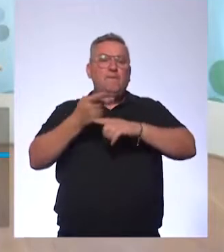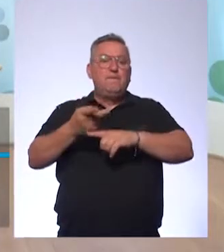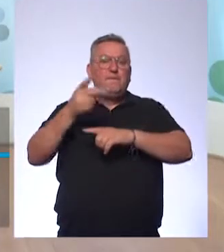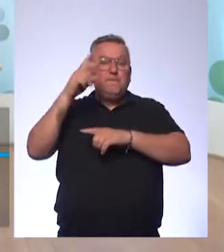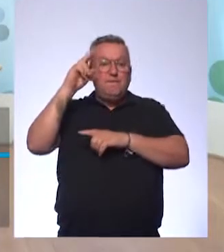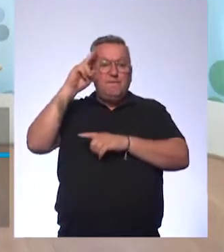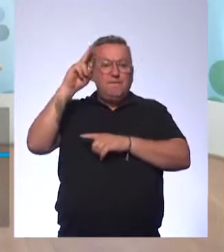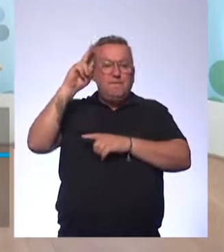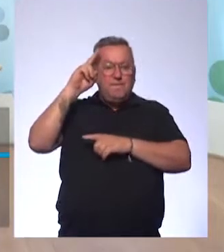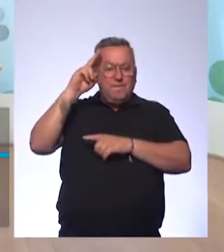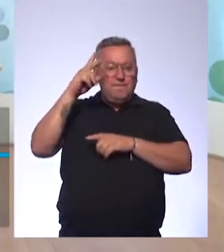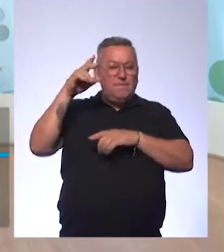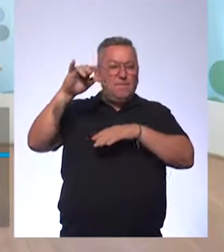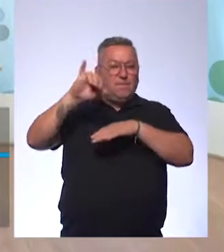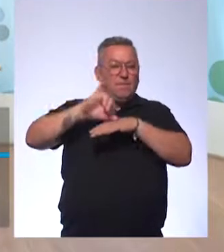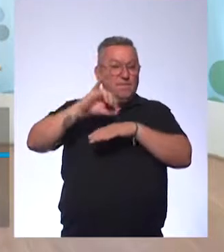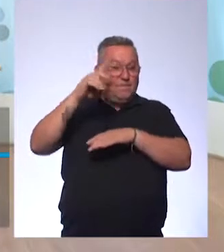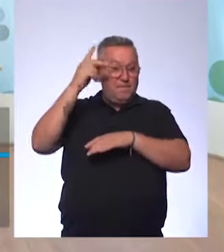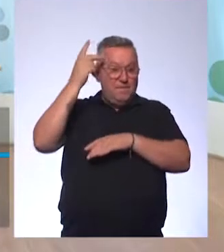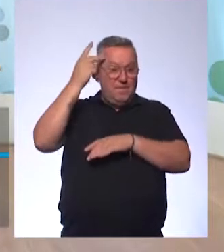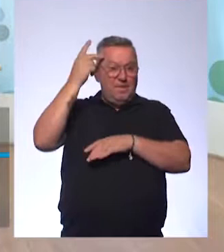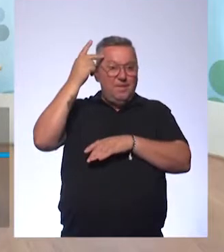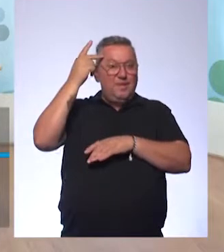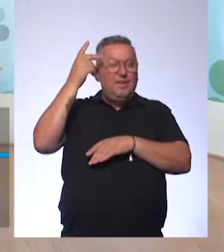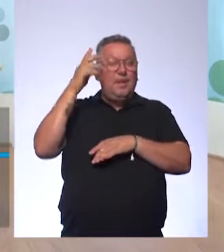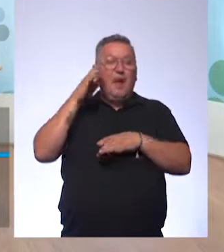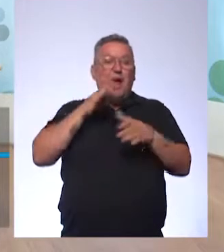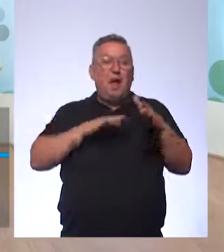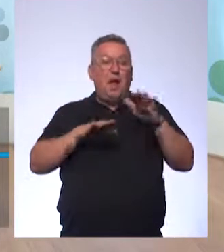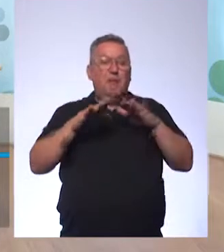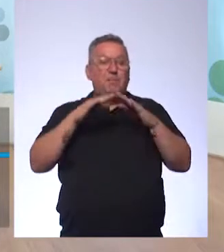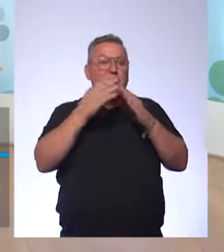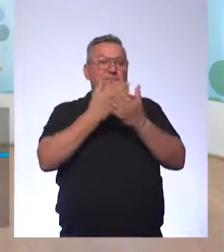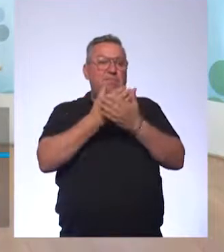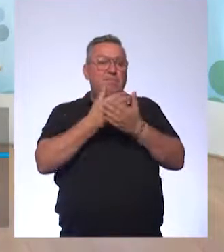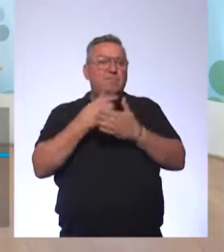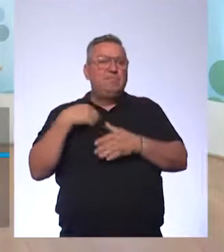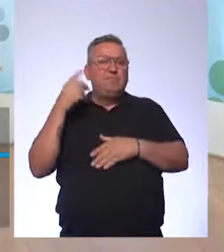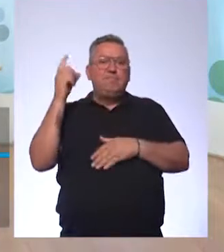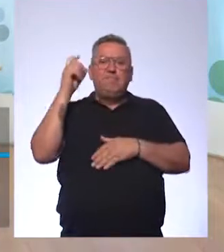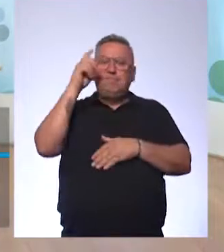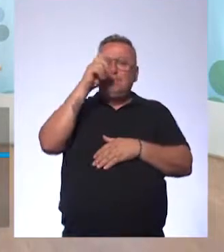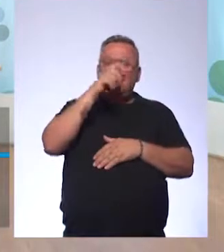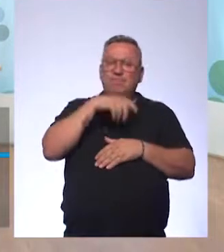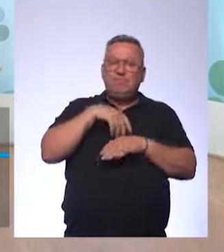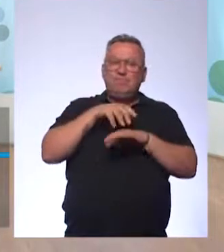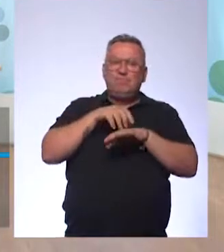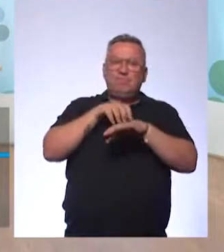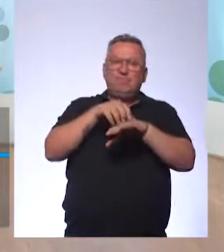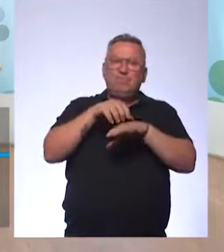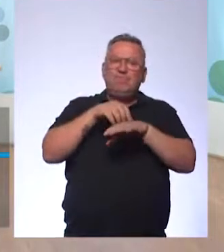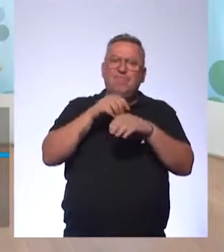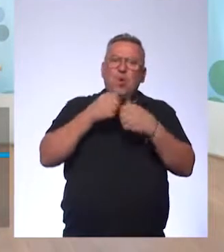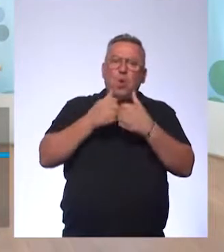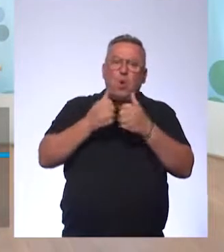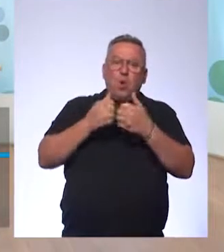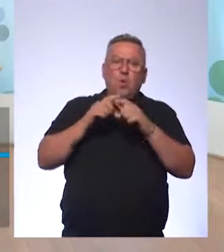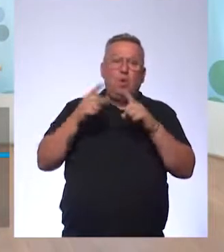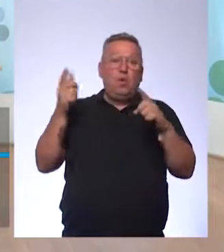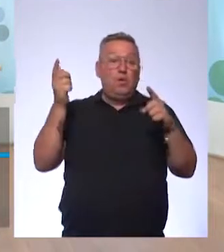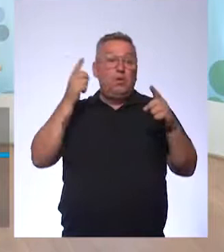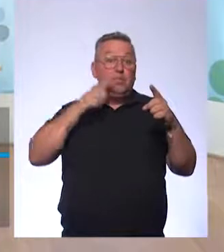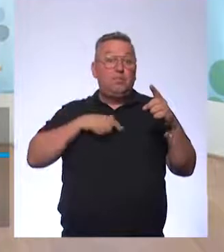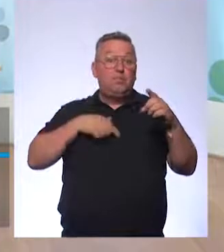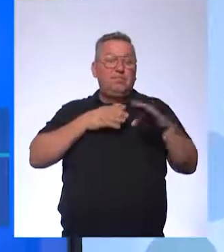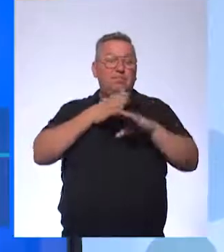centro de São Paulo. Às vezes, na escola nós tínhamos aquela dificuldade, né, com o transporte e tudo, mas quando nós